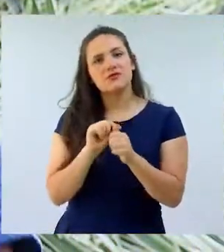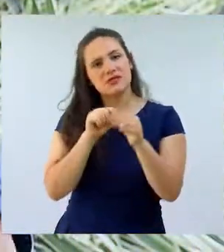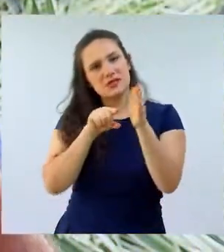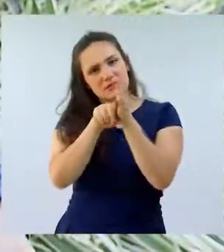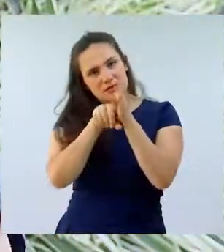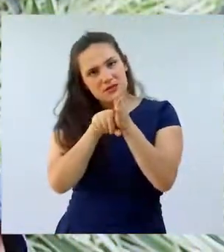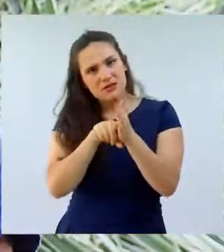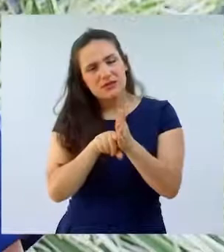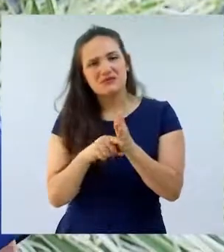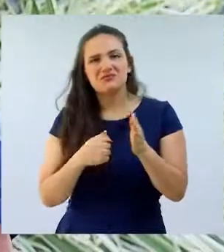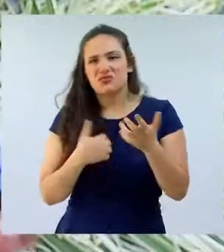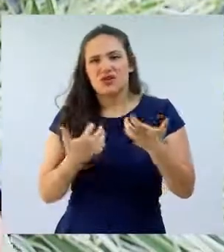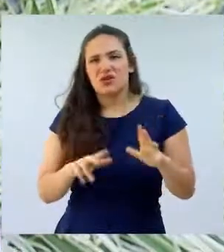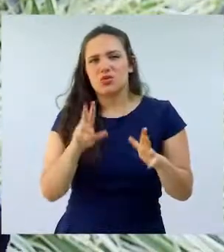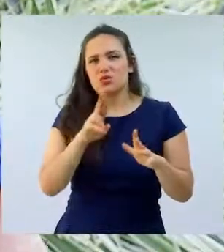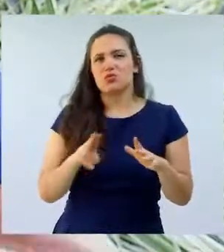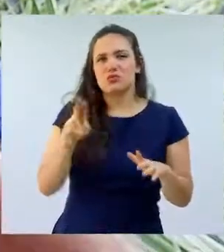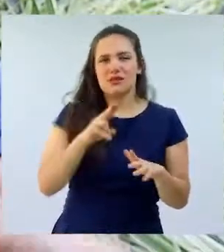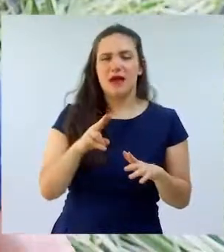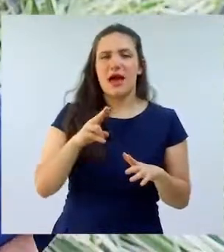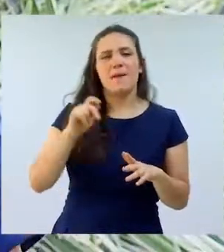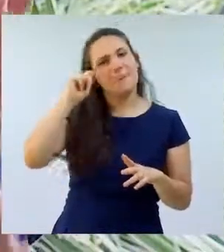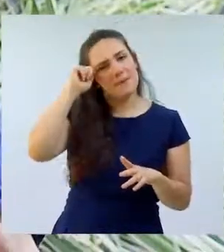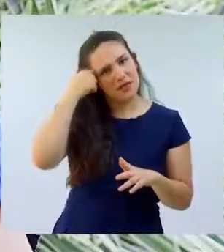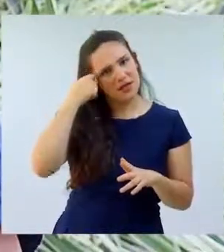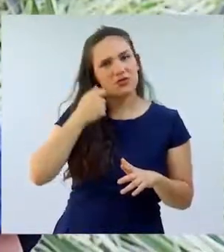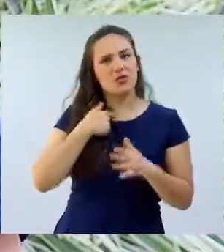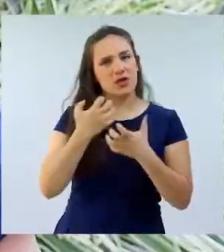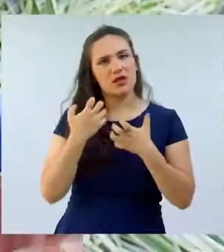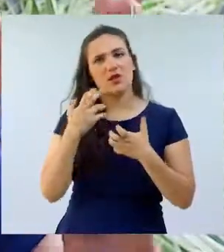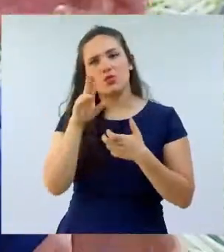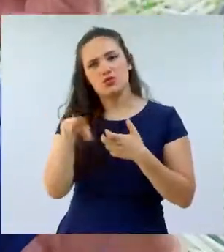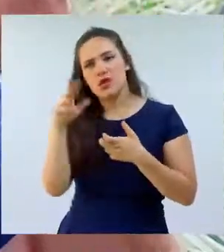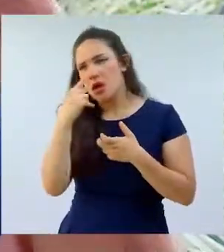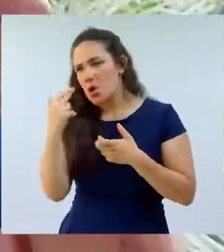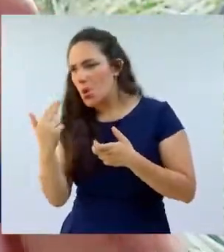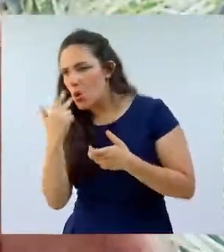pesquisa para aprender a pintar sem usar preto, usando as cores